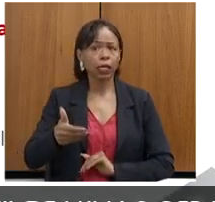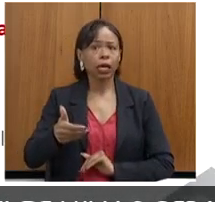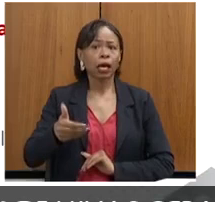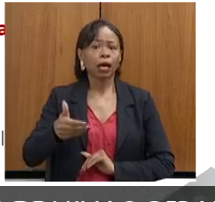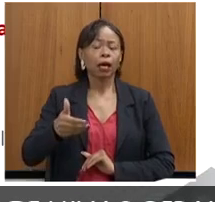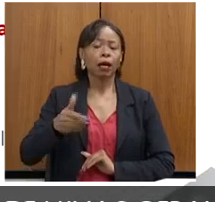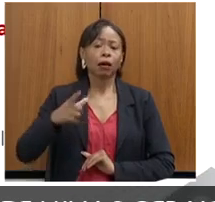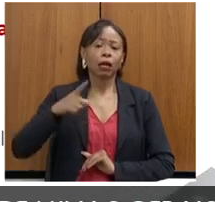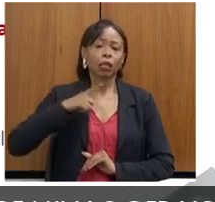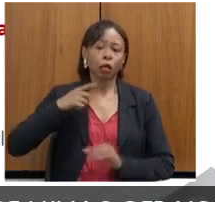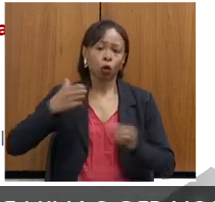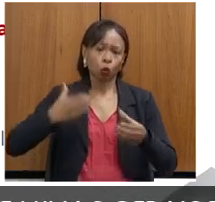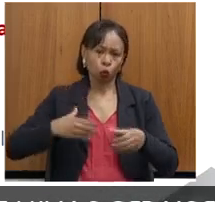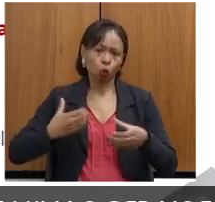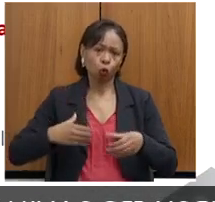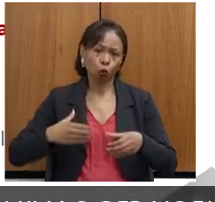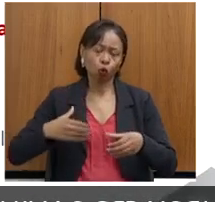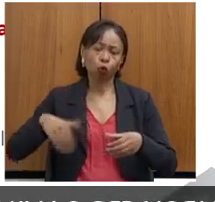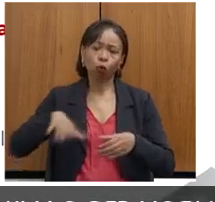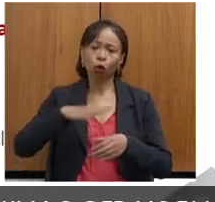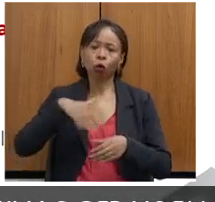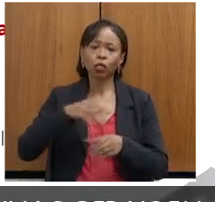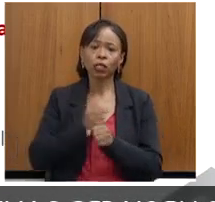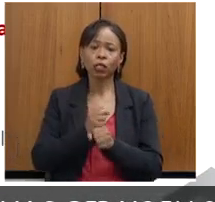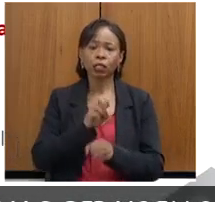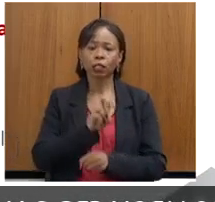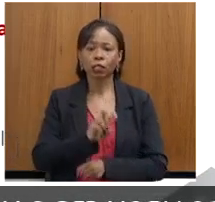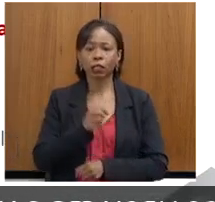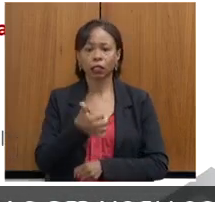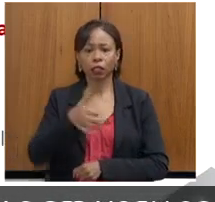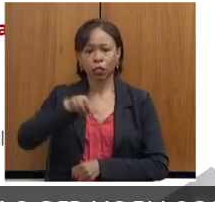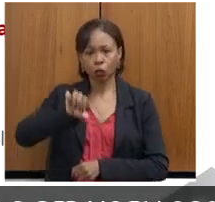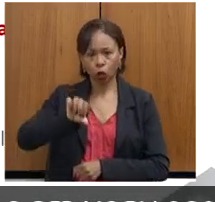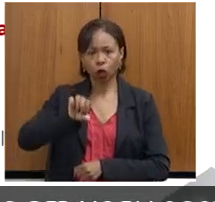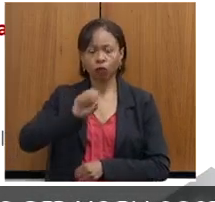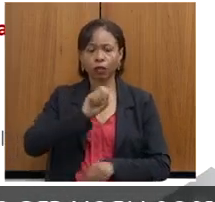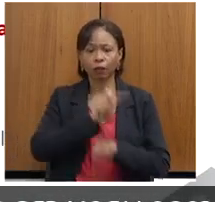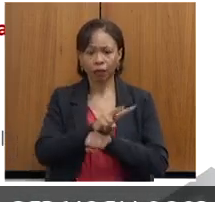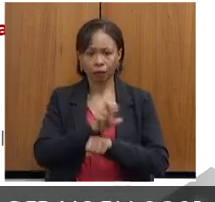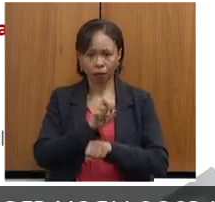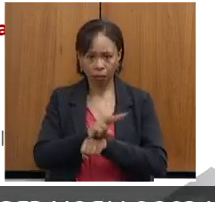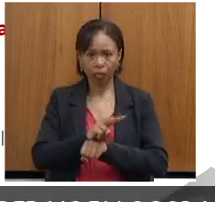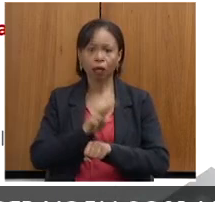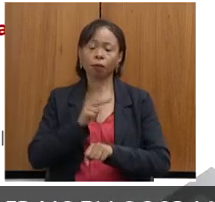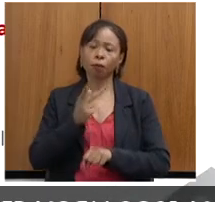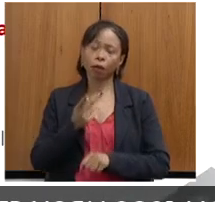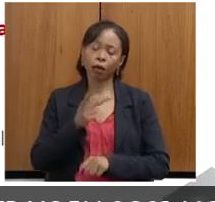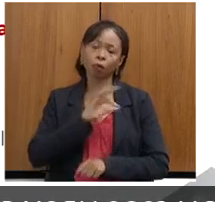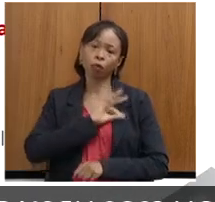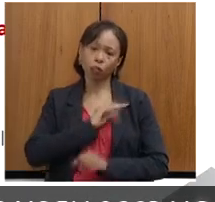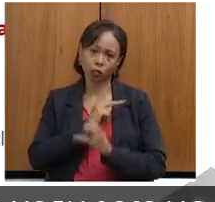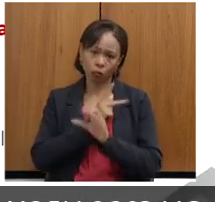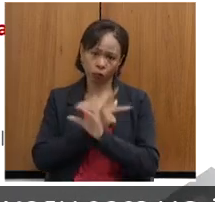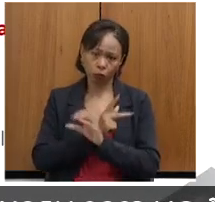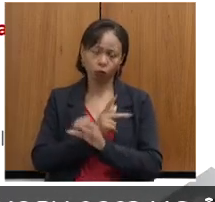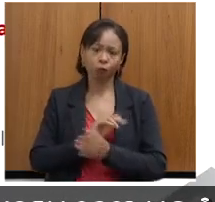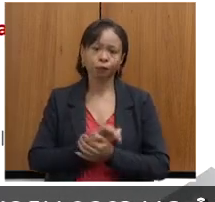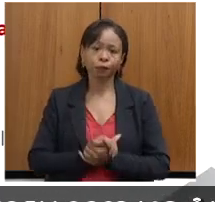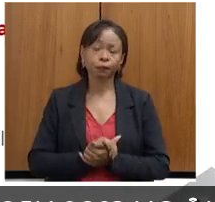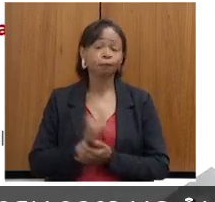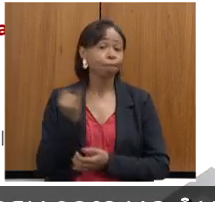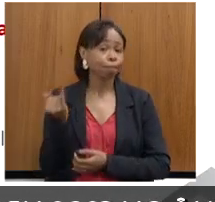o concurso para esses 519 cargos policiais civis é importante